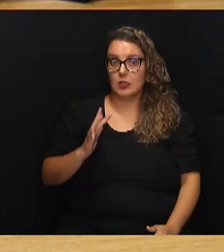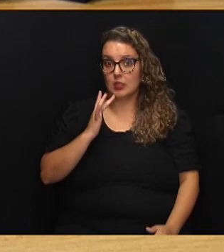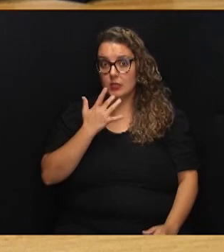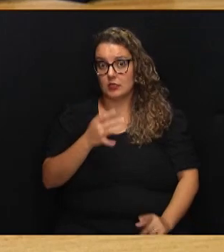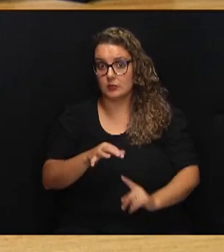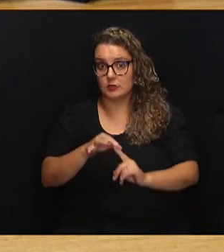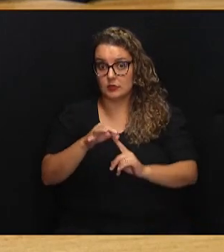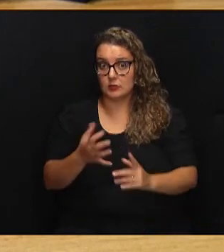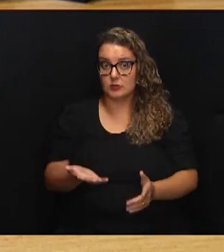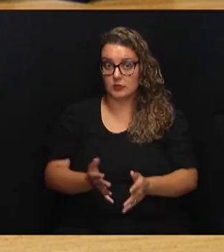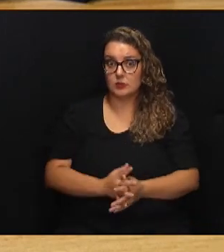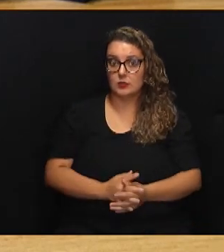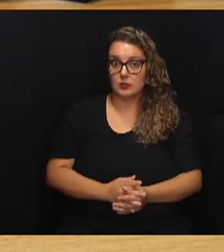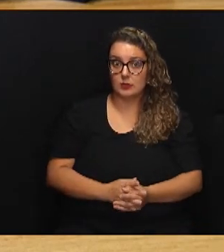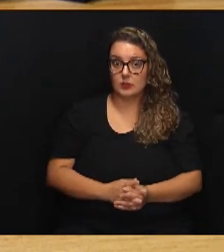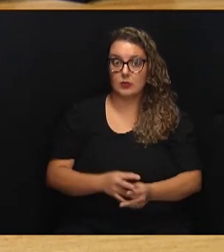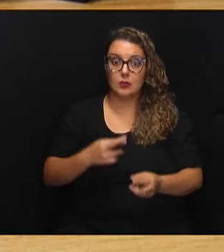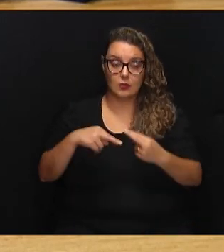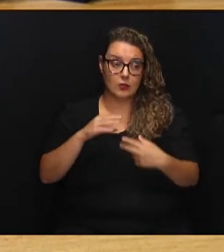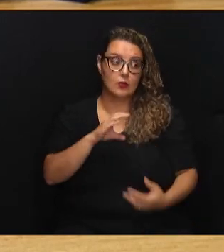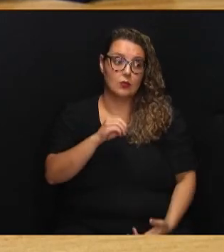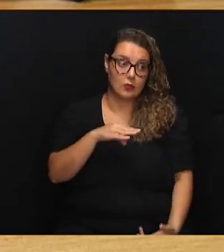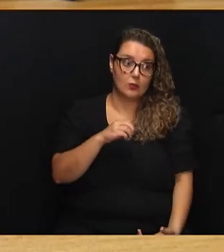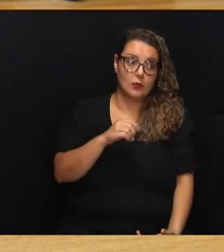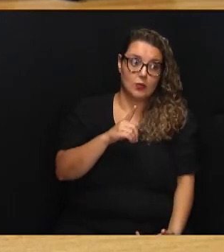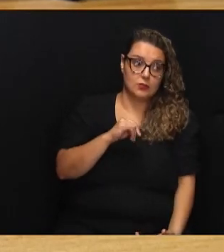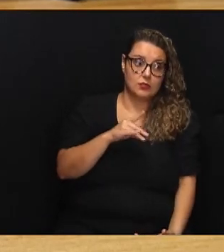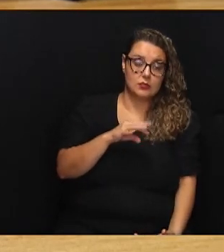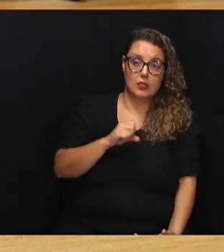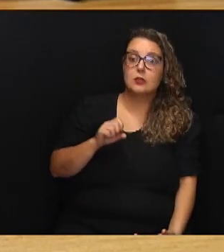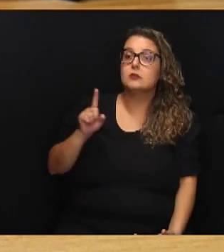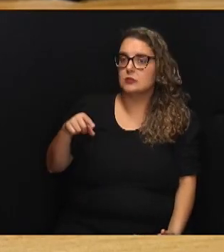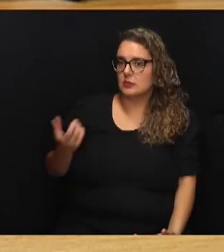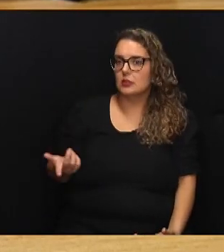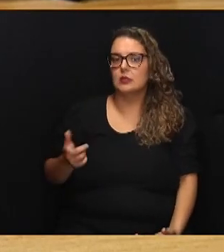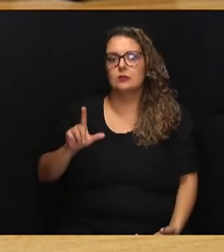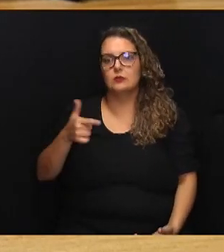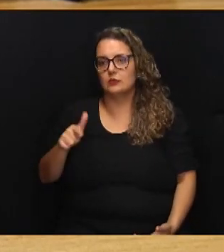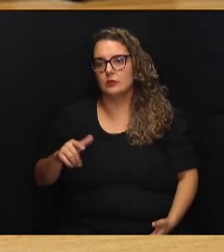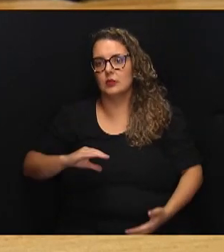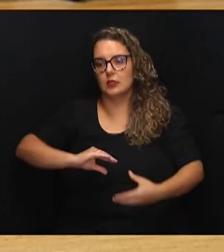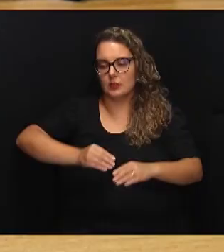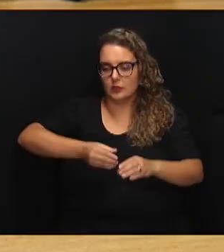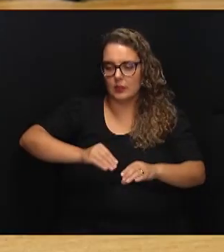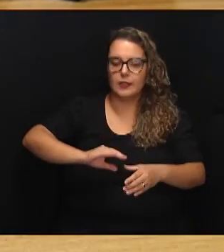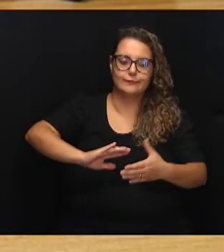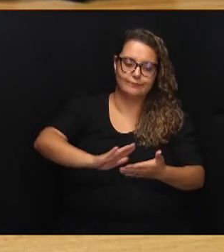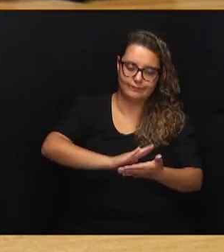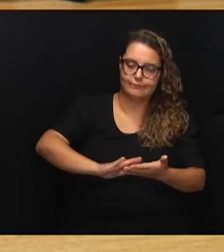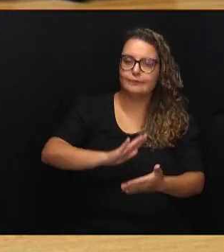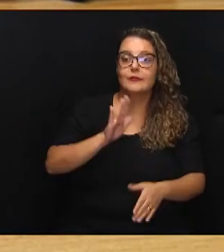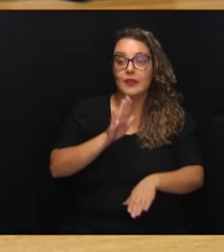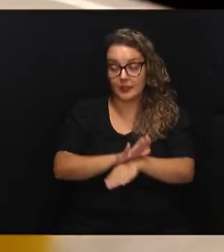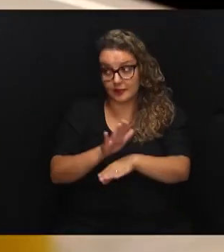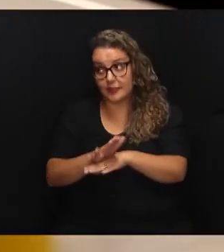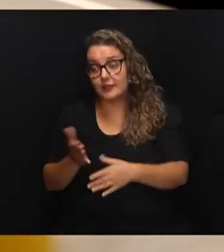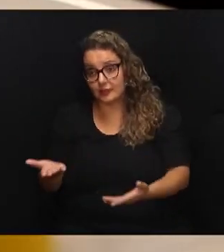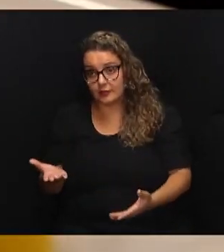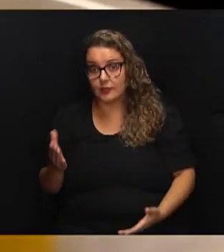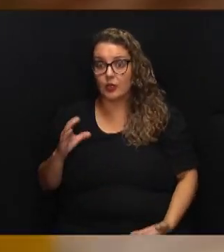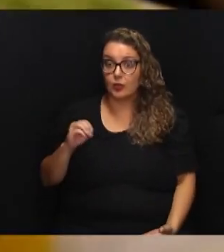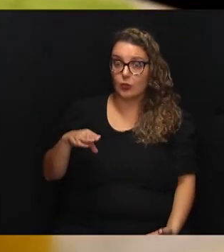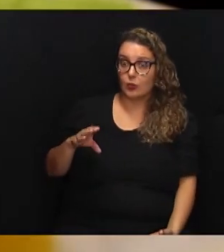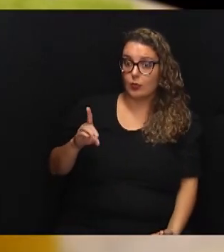tá na questão da comodidade, né? Exato. Não tem que lavar a louça depois, né, Rafa? Acho que ajuda bastante, né? Mas a comodidade